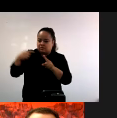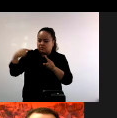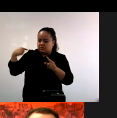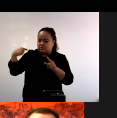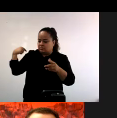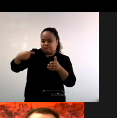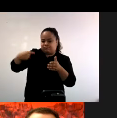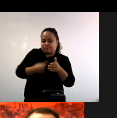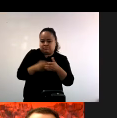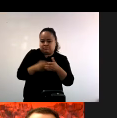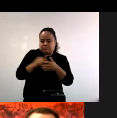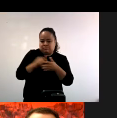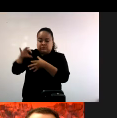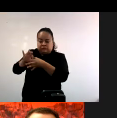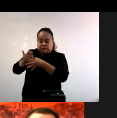tentando